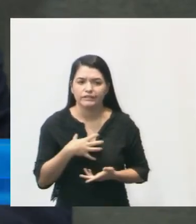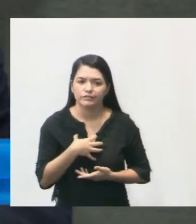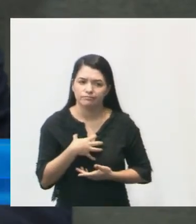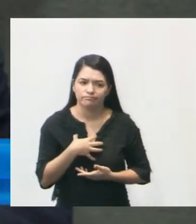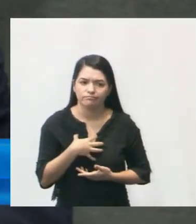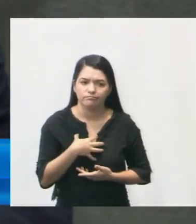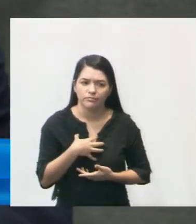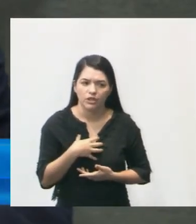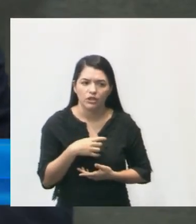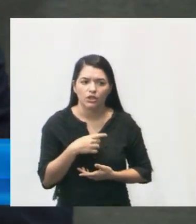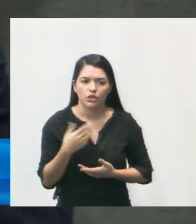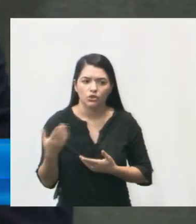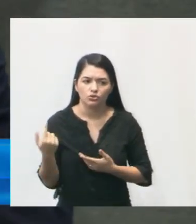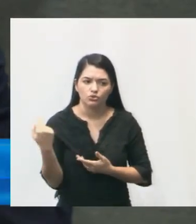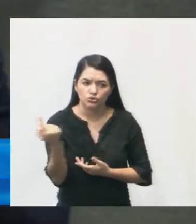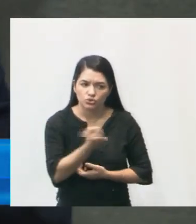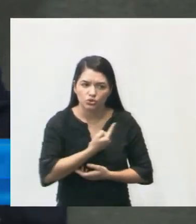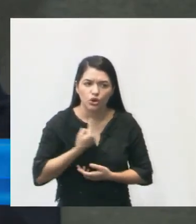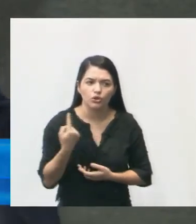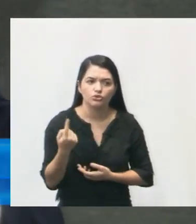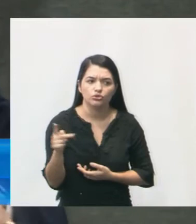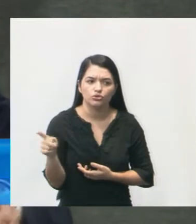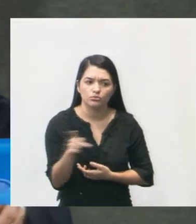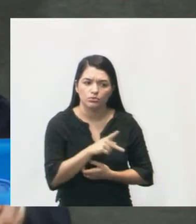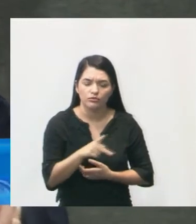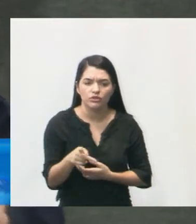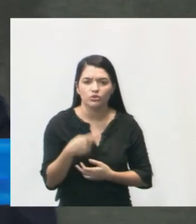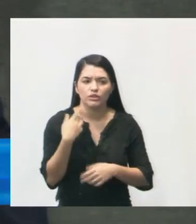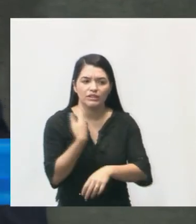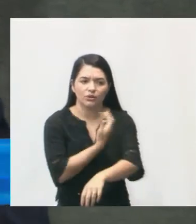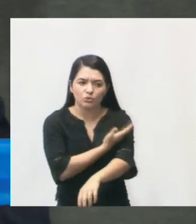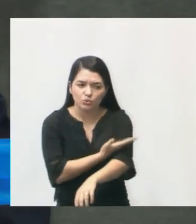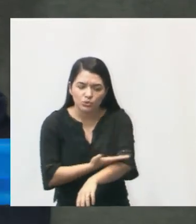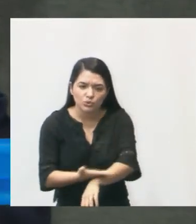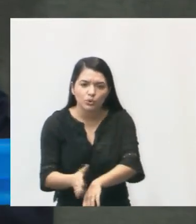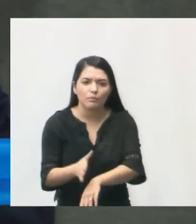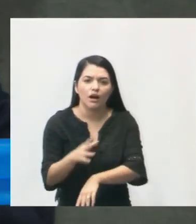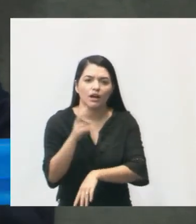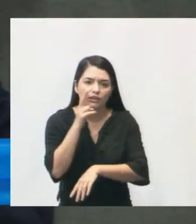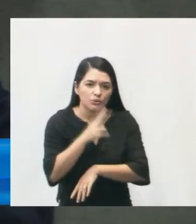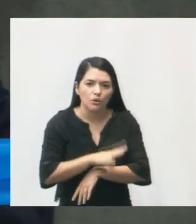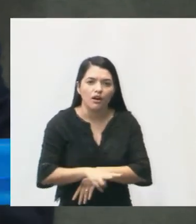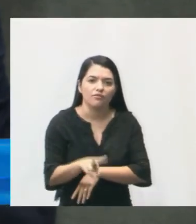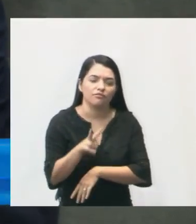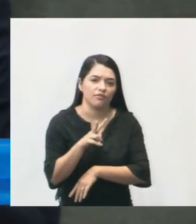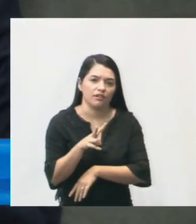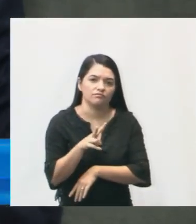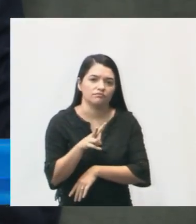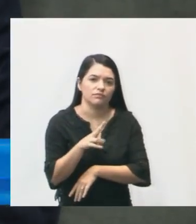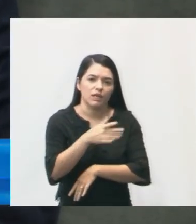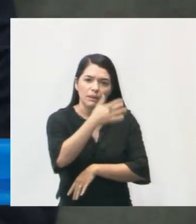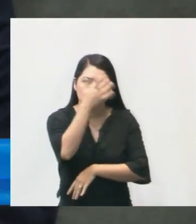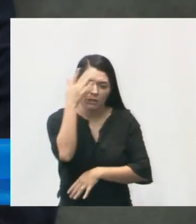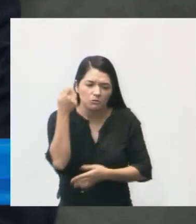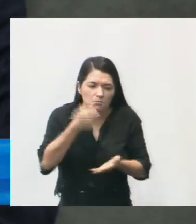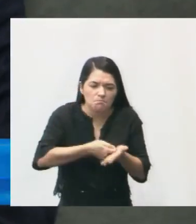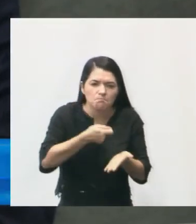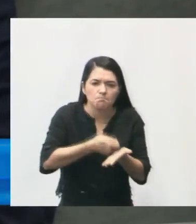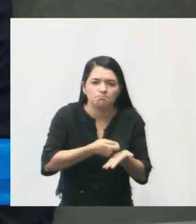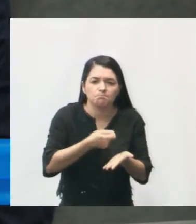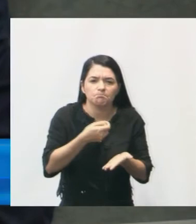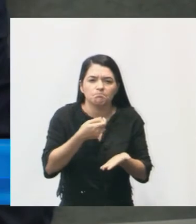nossos profissionais, nossos professores estão habituados a lidar com essa situação de ameaça que surge